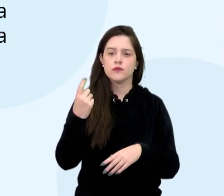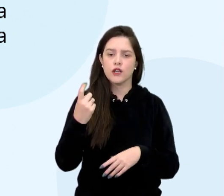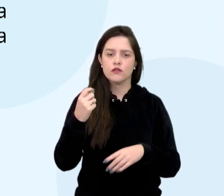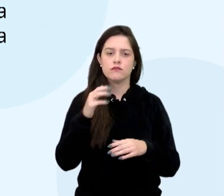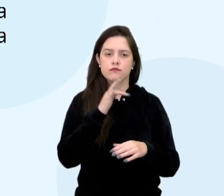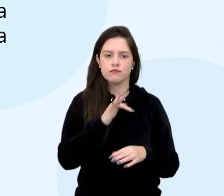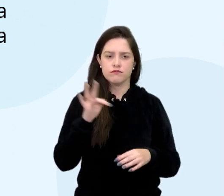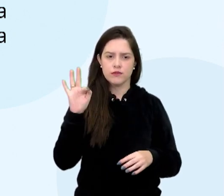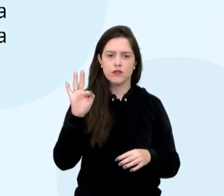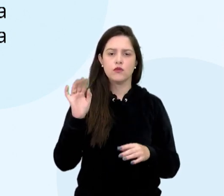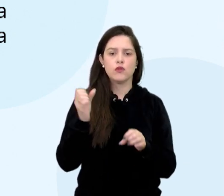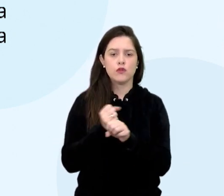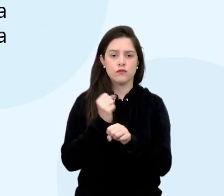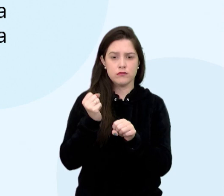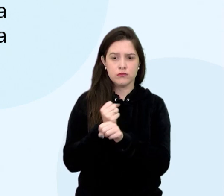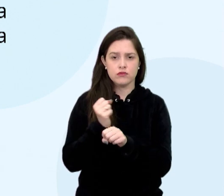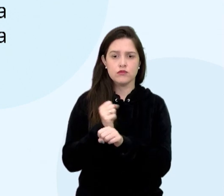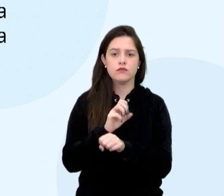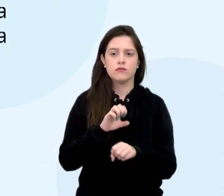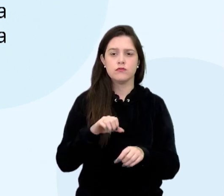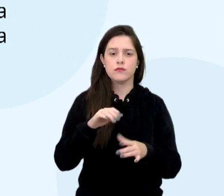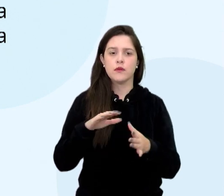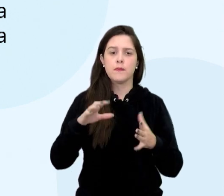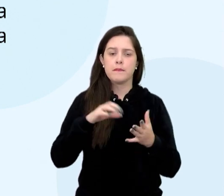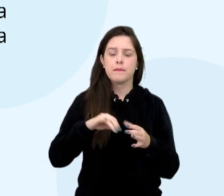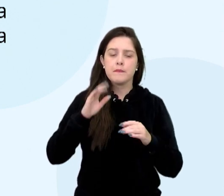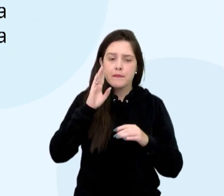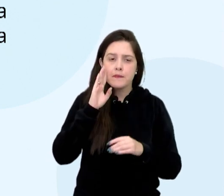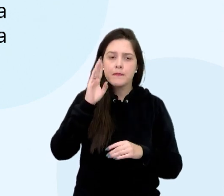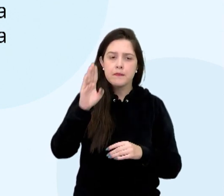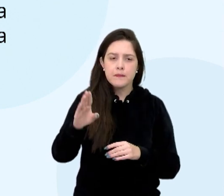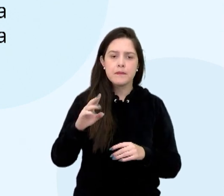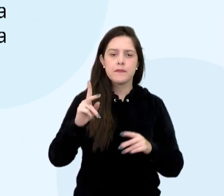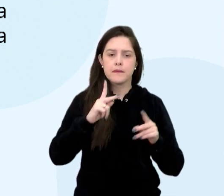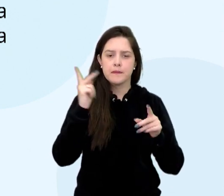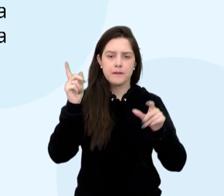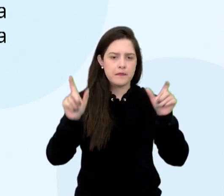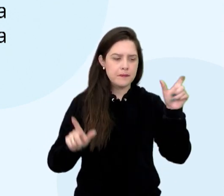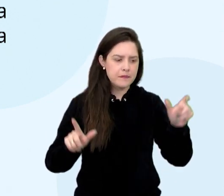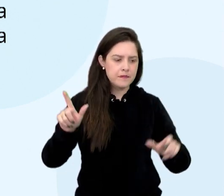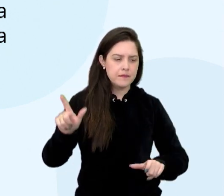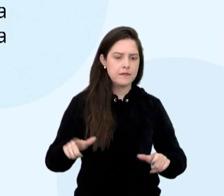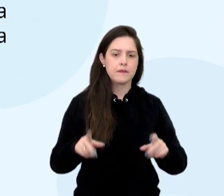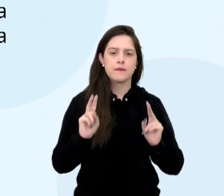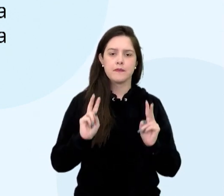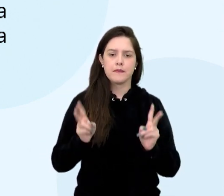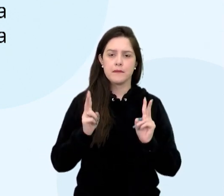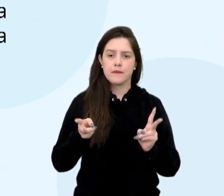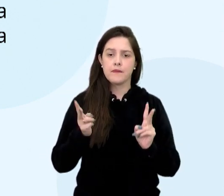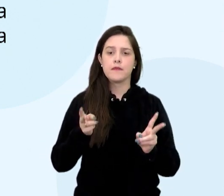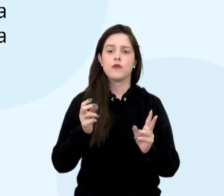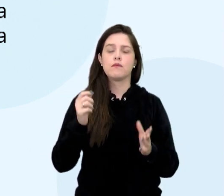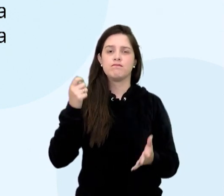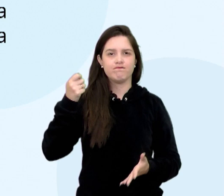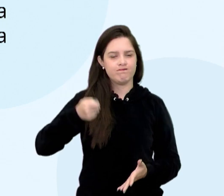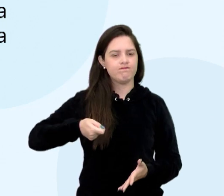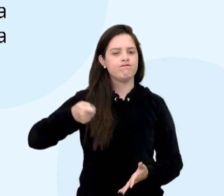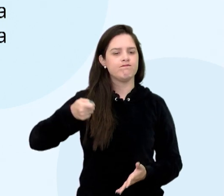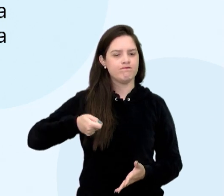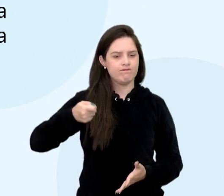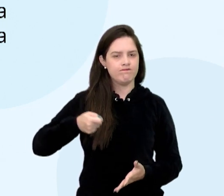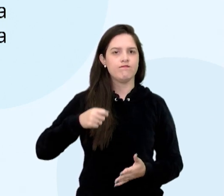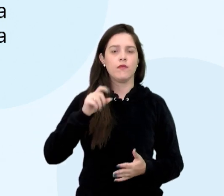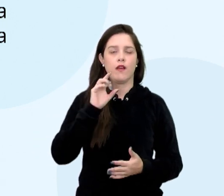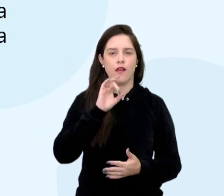bem como para a construção das estimativas municipais da população, que se tornaram legalmente obrigatórias a